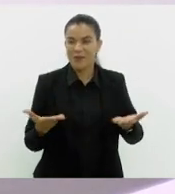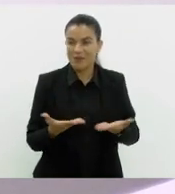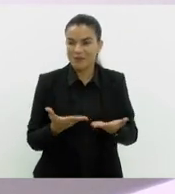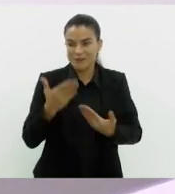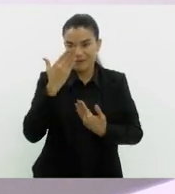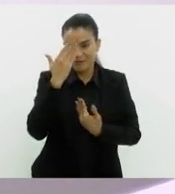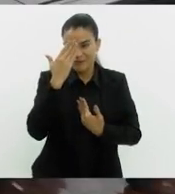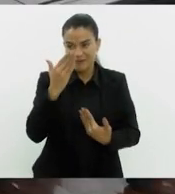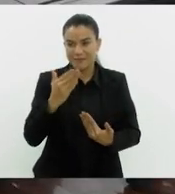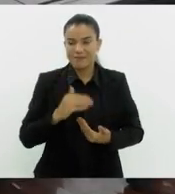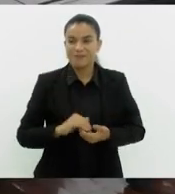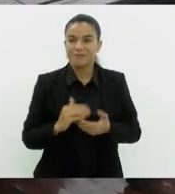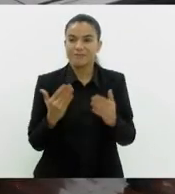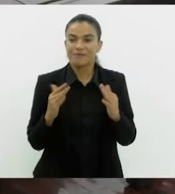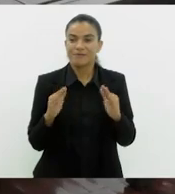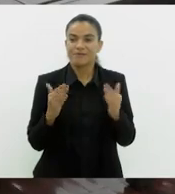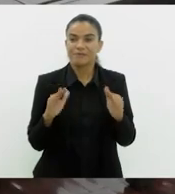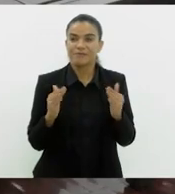obrigada.